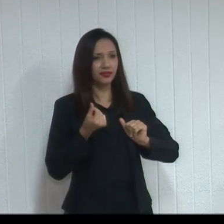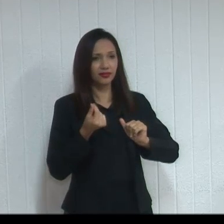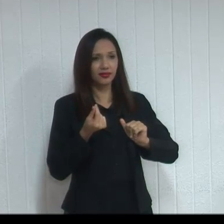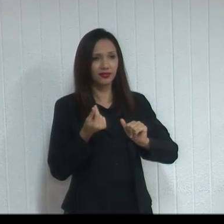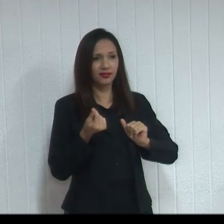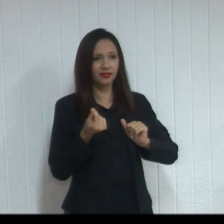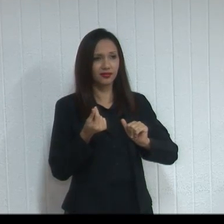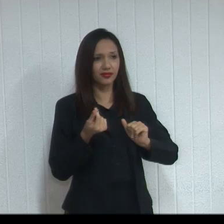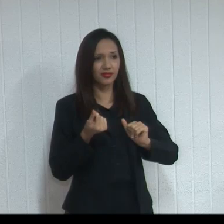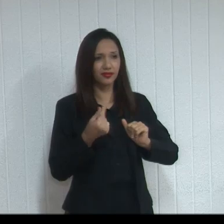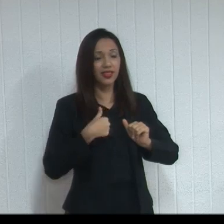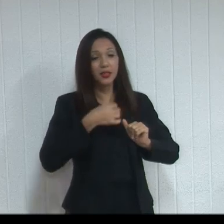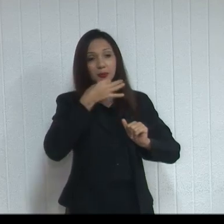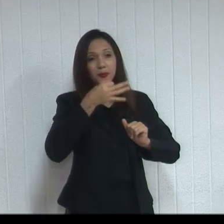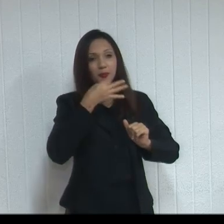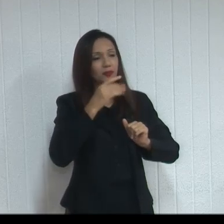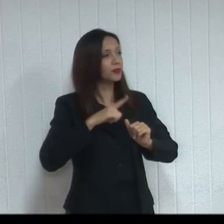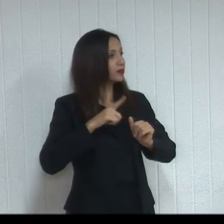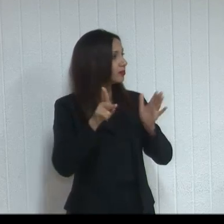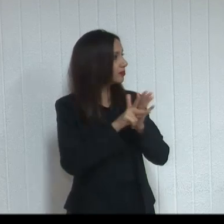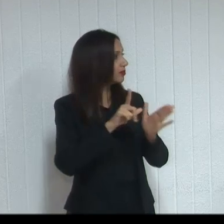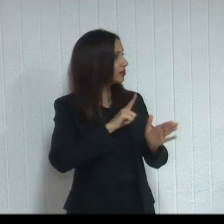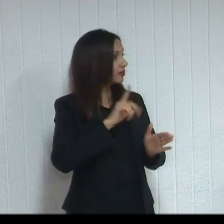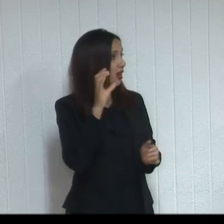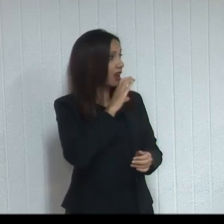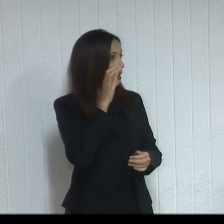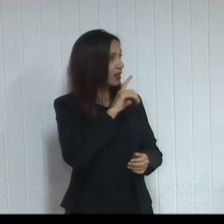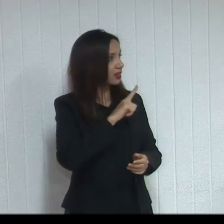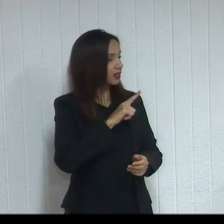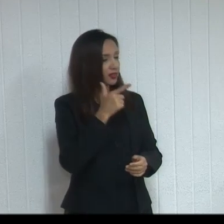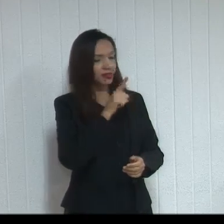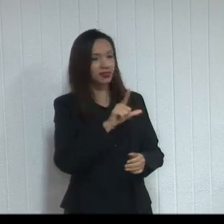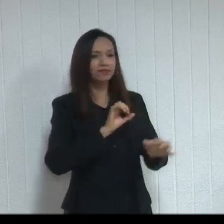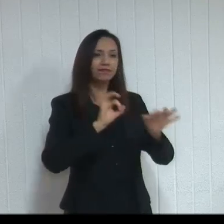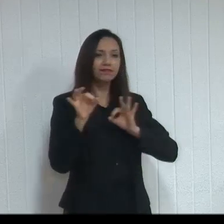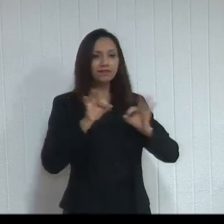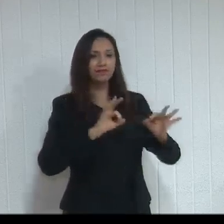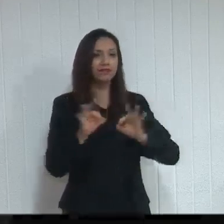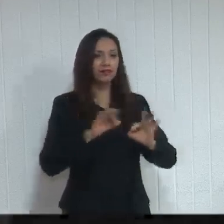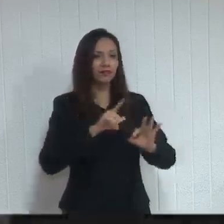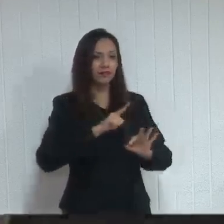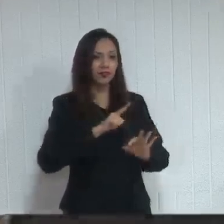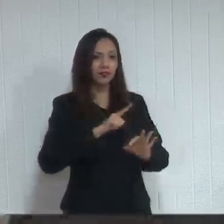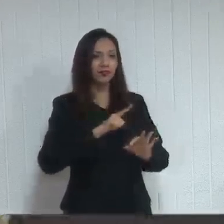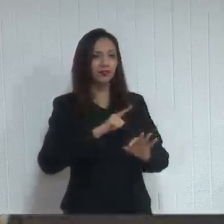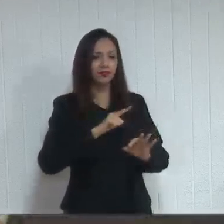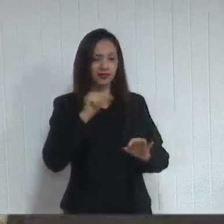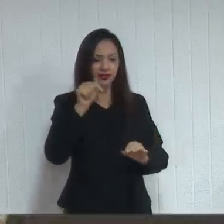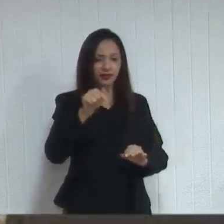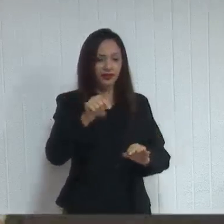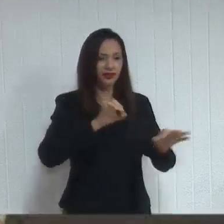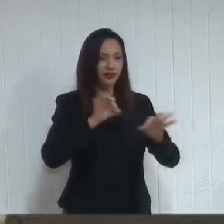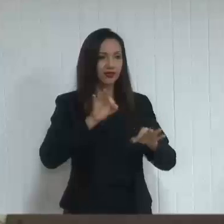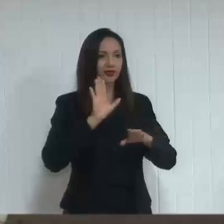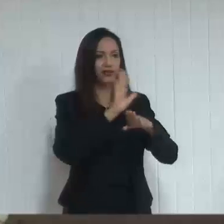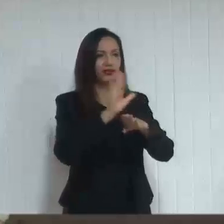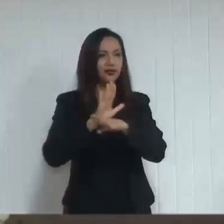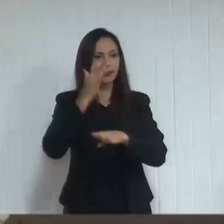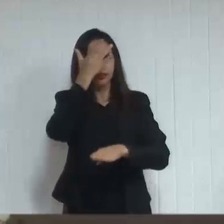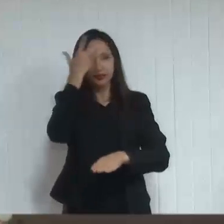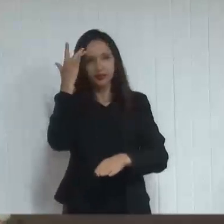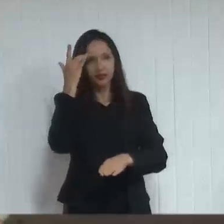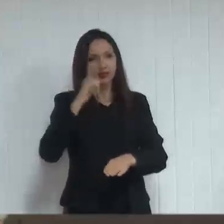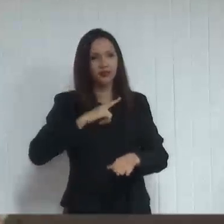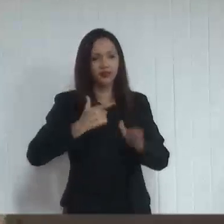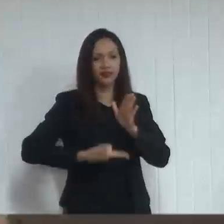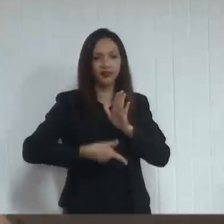é? Então, a minha sugestão é para que rapidamente a gente faça um planejamento, e esse planejamento ajude as pessoas